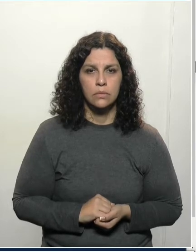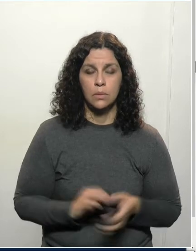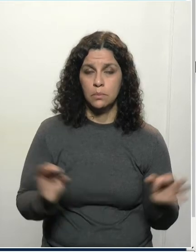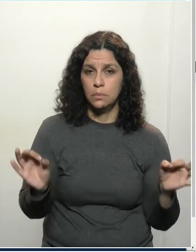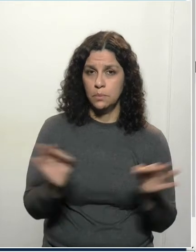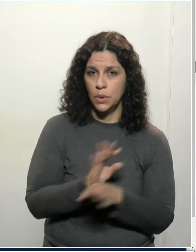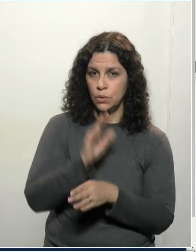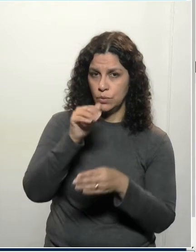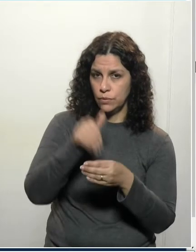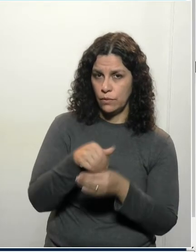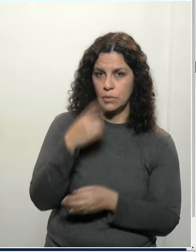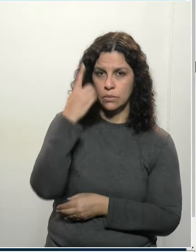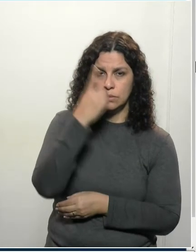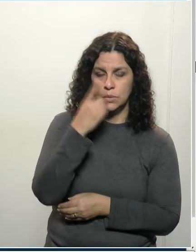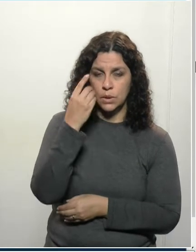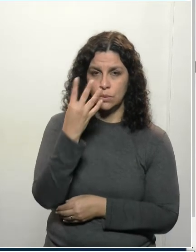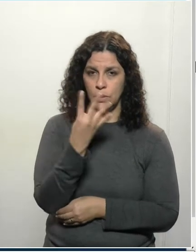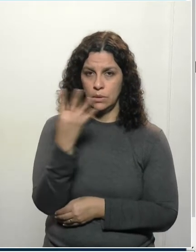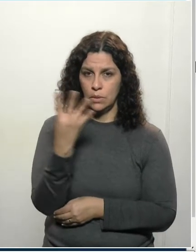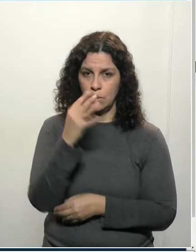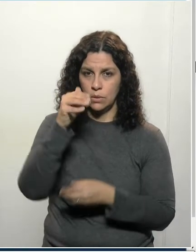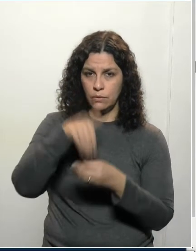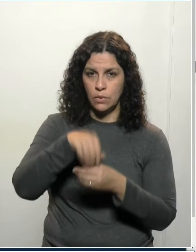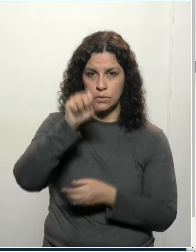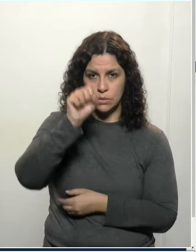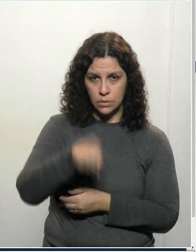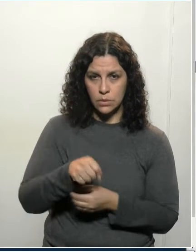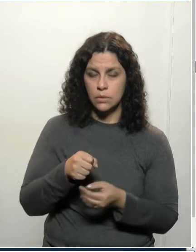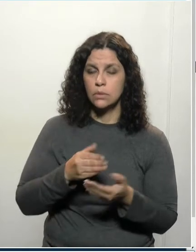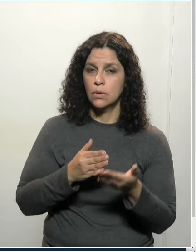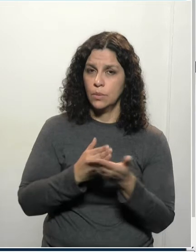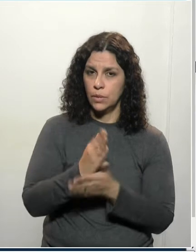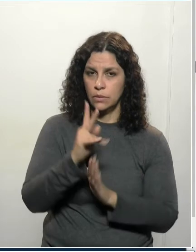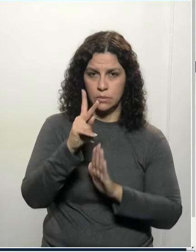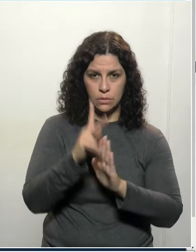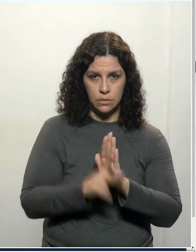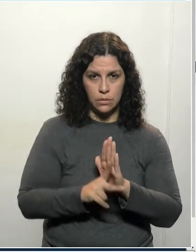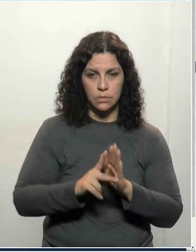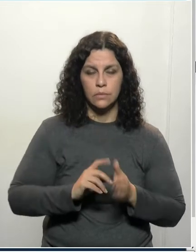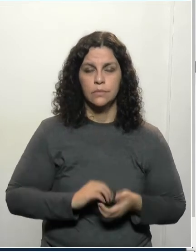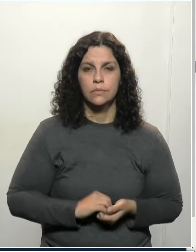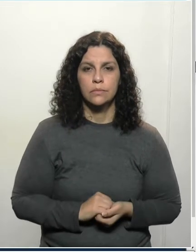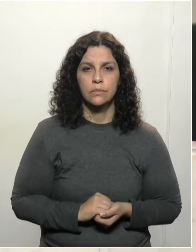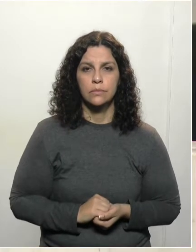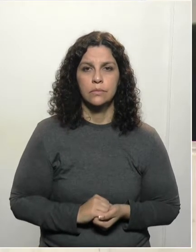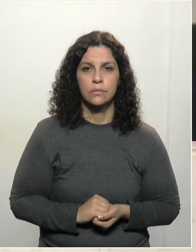Votação encerrada, senhores deputados. 44 votos, sim. Está aprovado